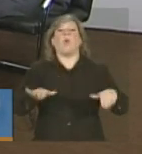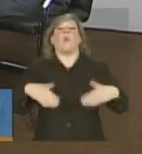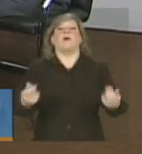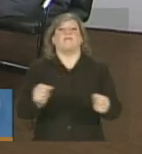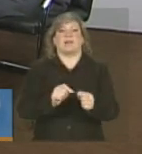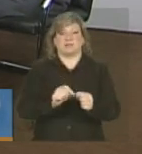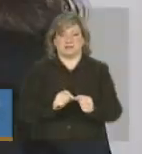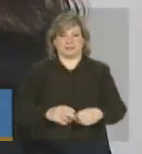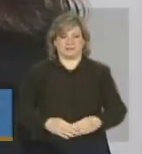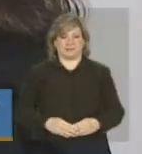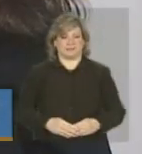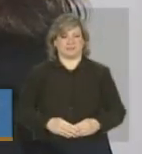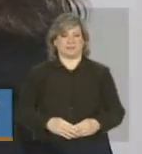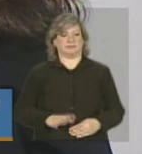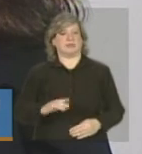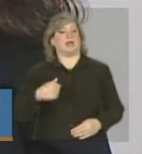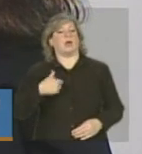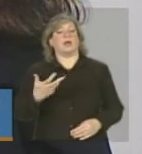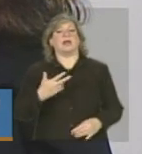quero acrescentar